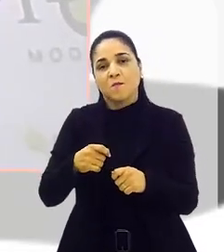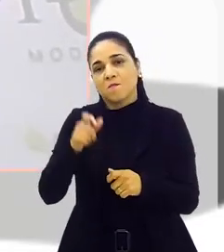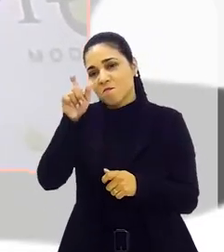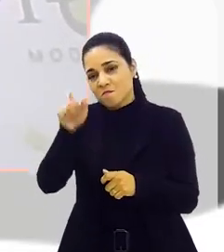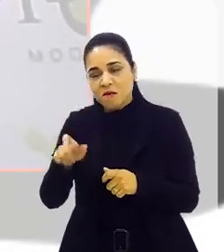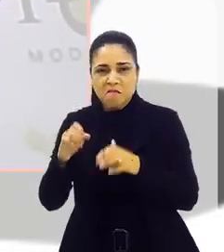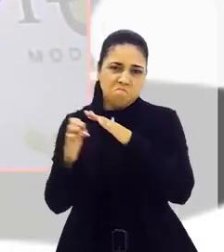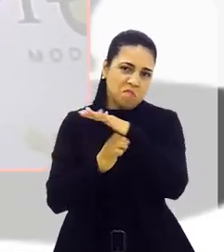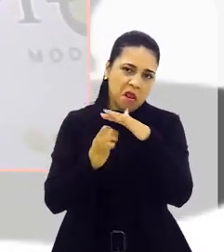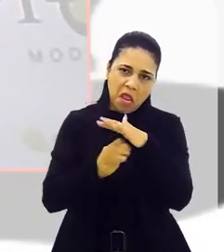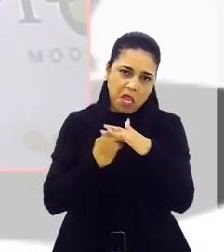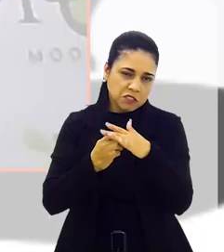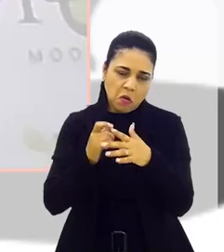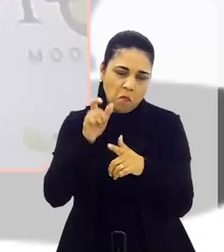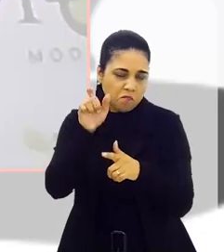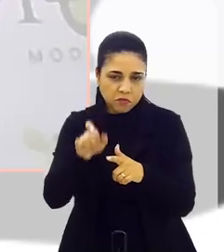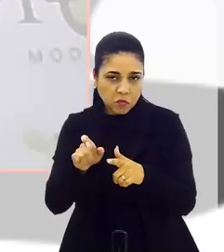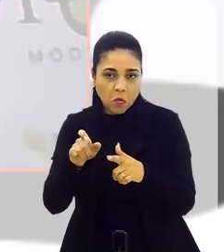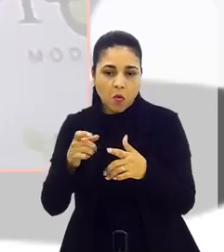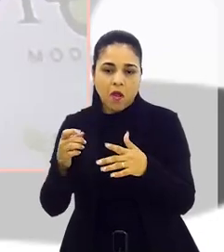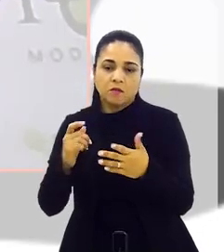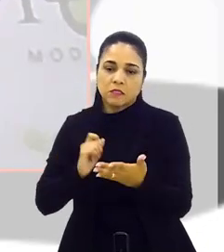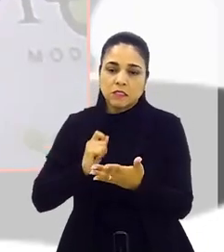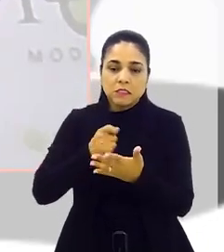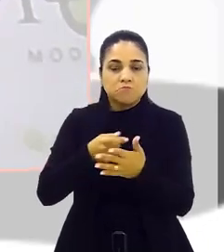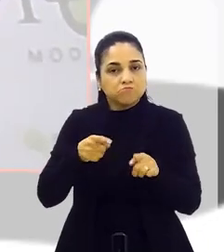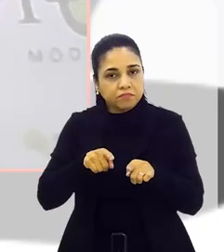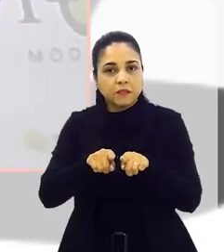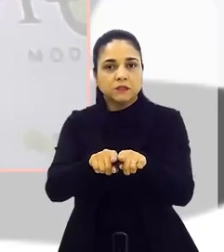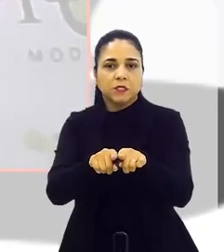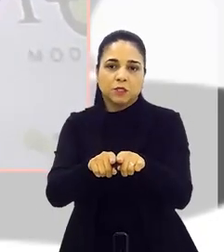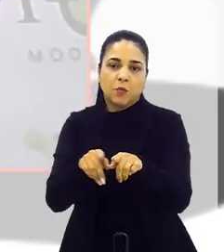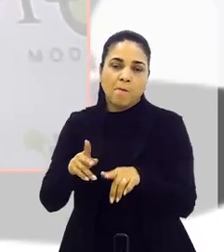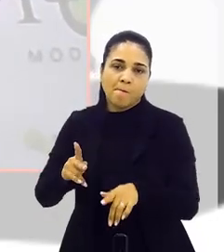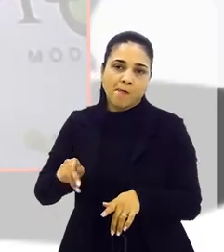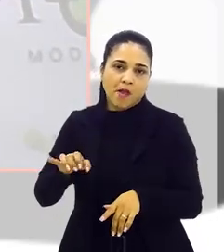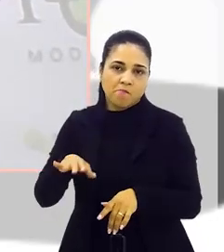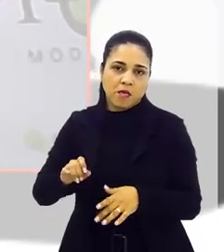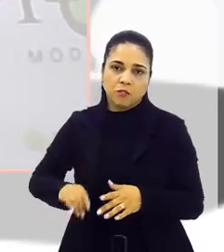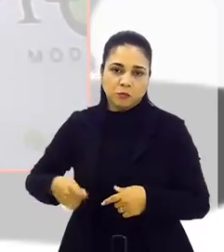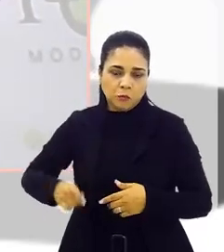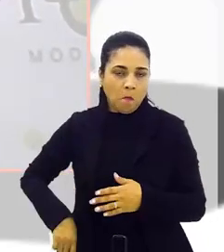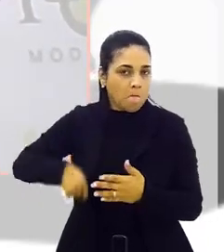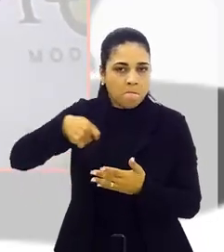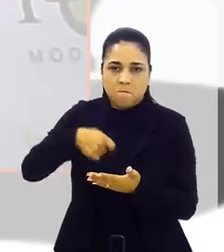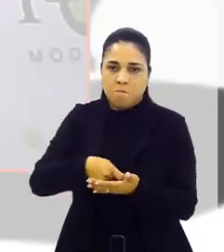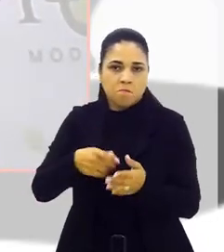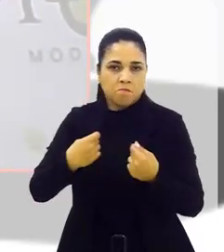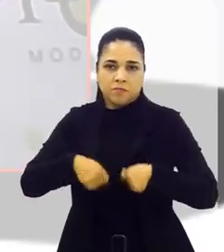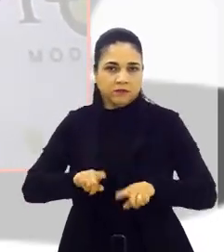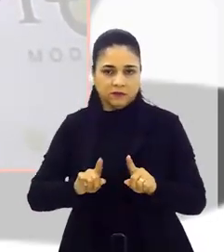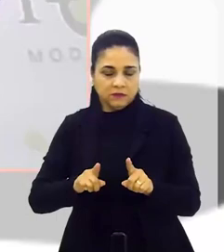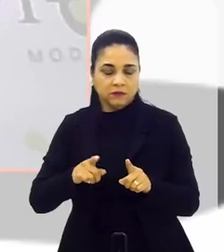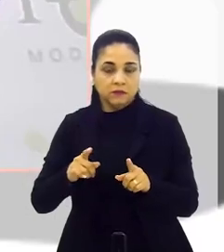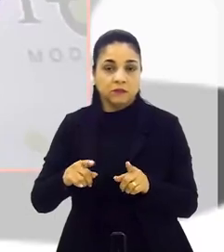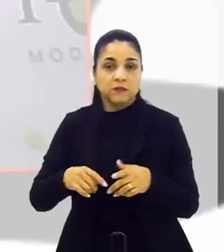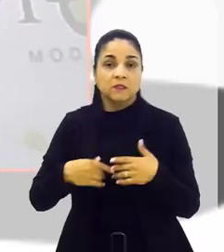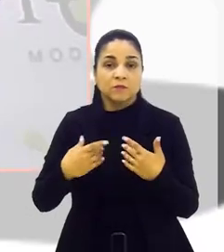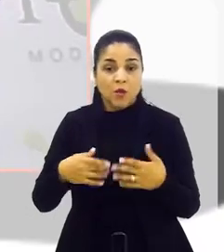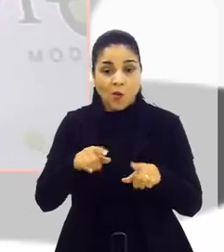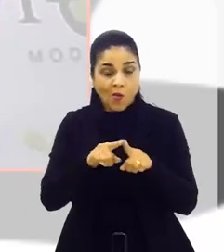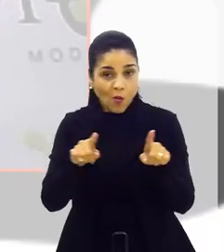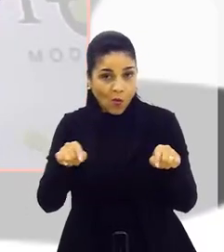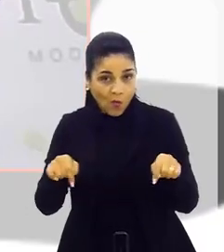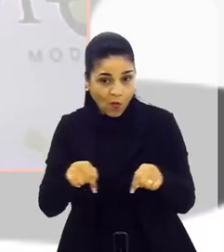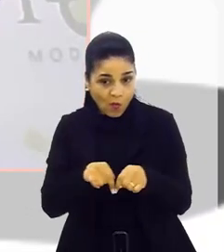conseguir alguém que banque isso para a gente, para que os pais não precisem tirar do próprio bolso e que a gente consiga trazer muito mais